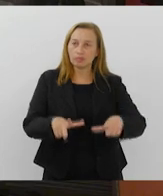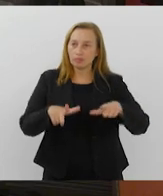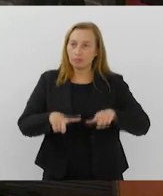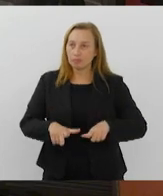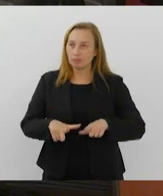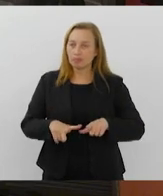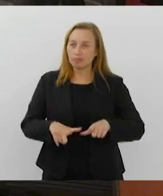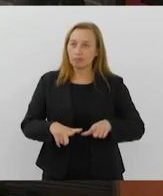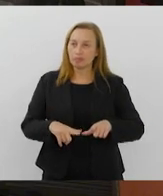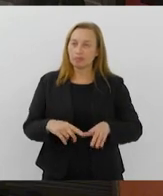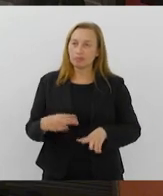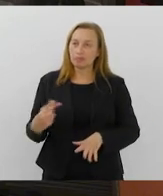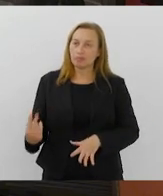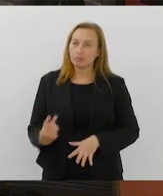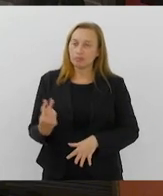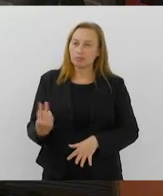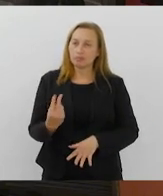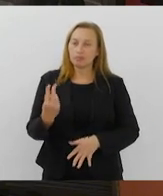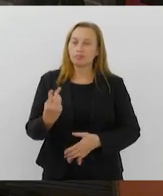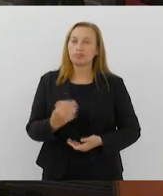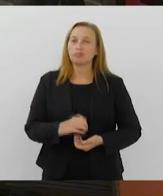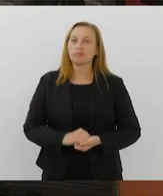honrosas.